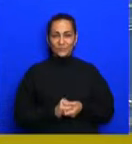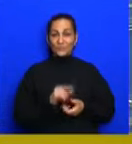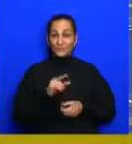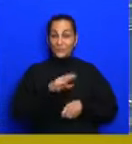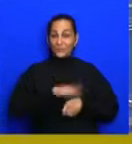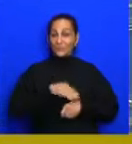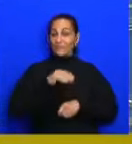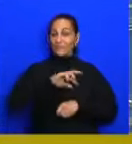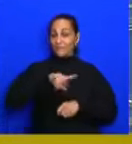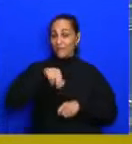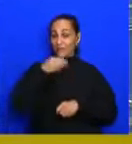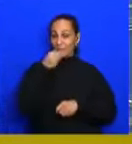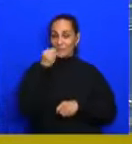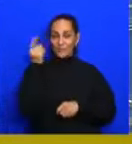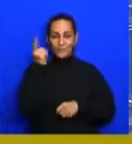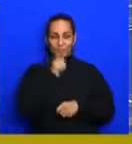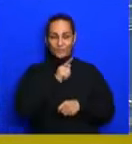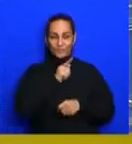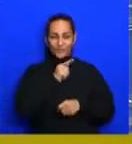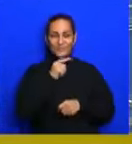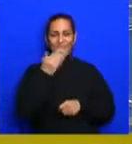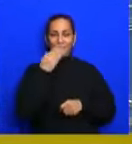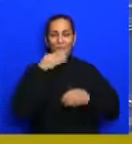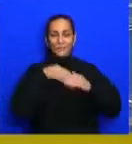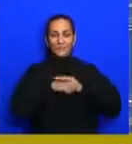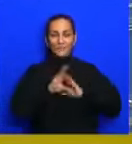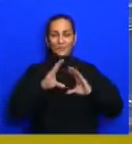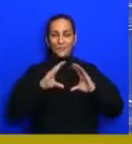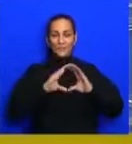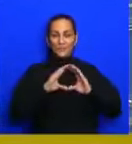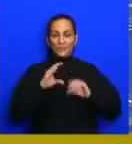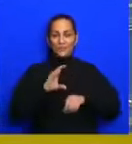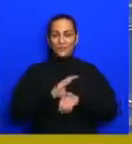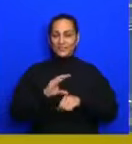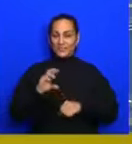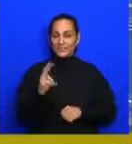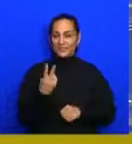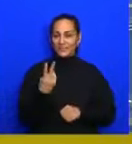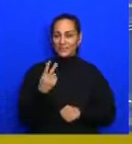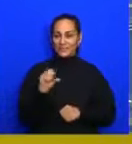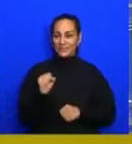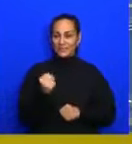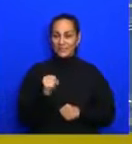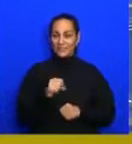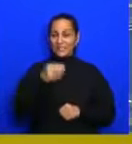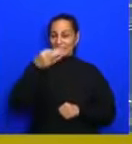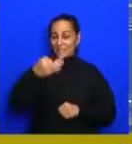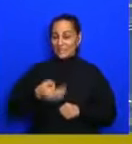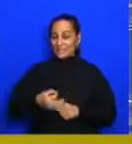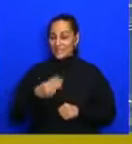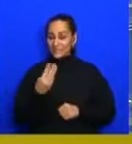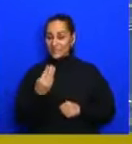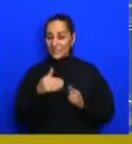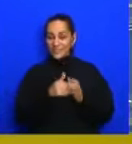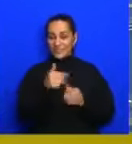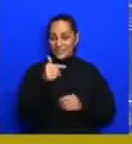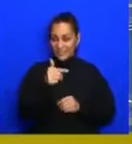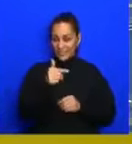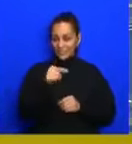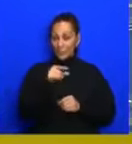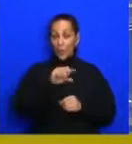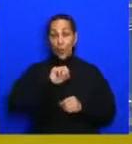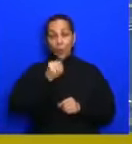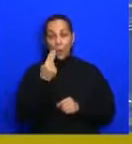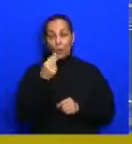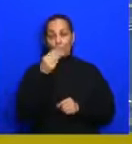Você tem muitas chances de ganhar na Time Mania. Bola cinza, 28. Cinza, 28. Acertando de 3 a 7 números.